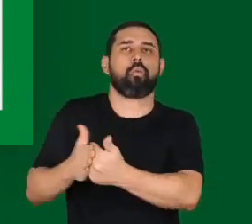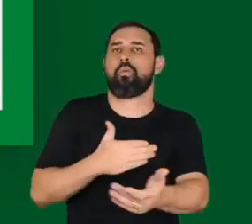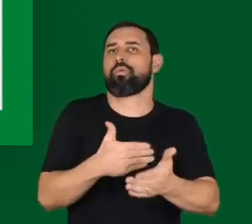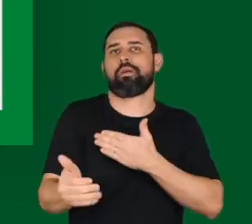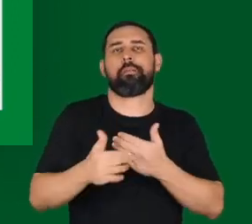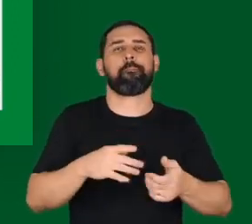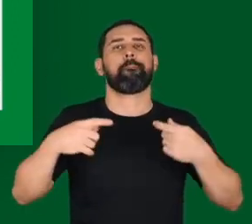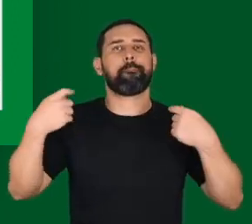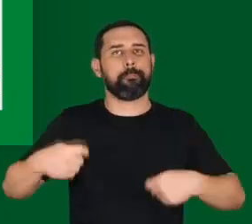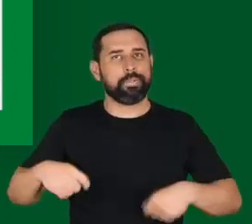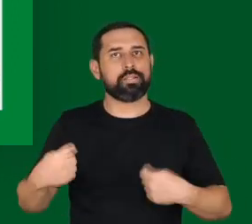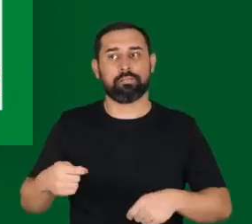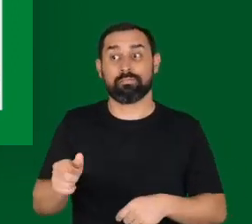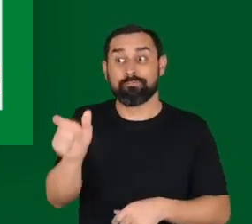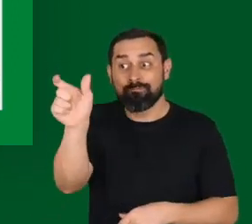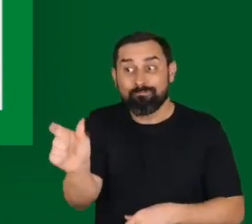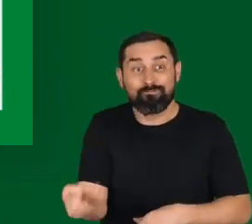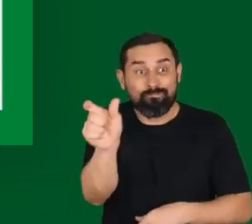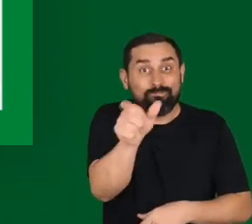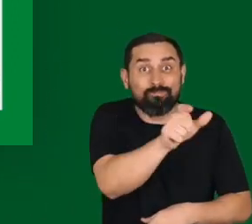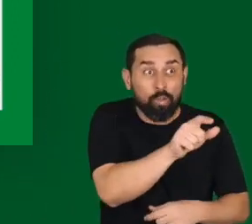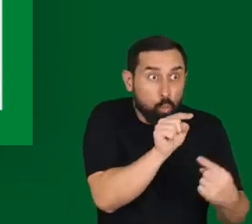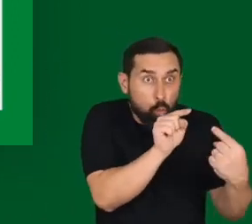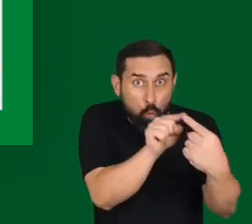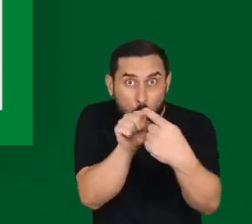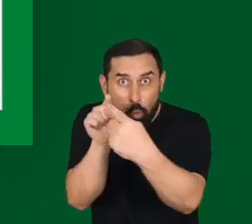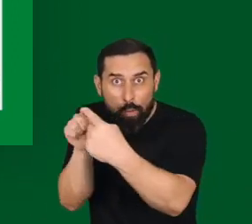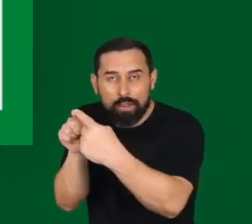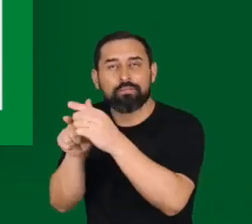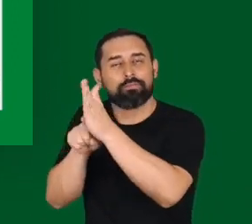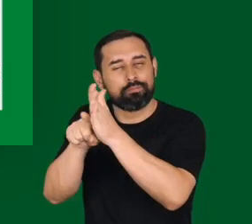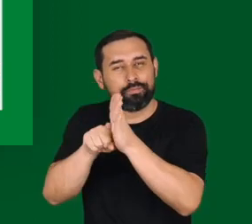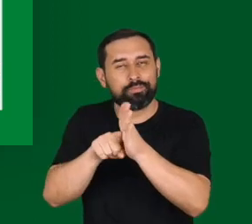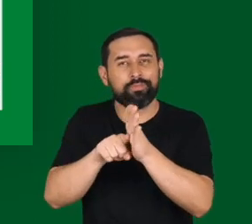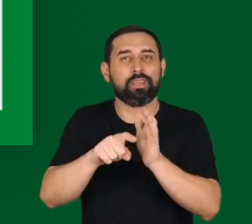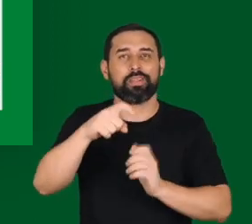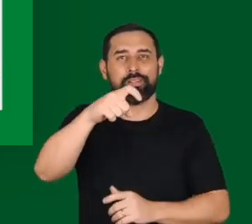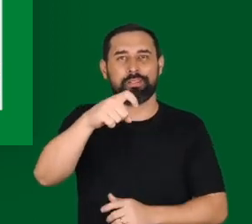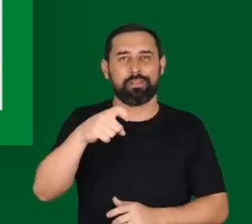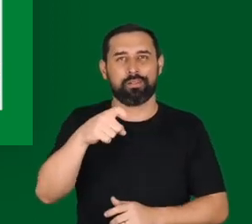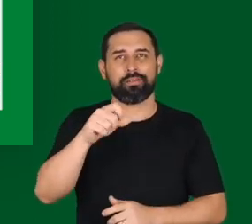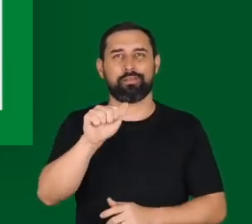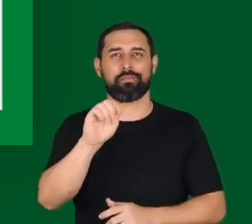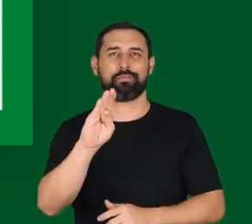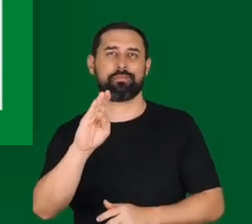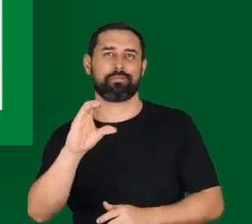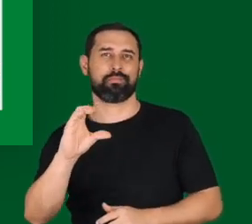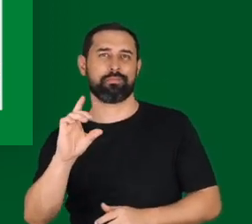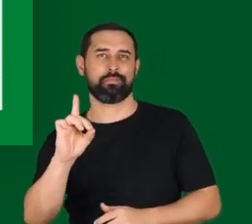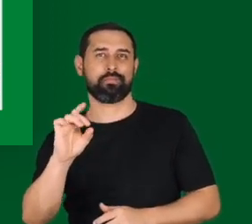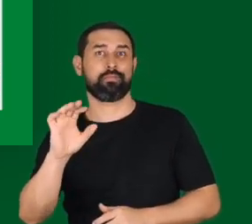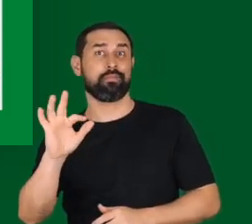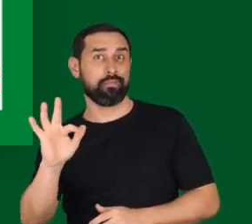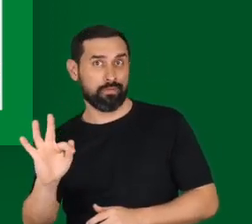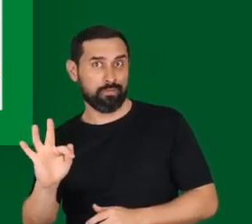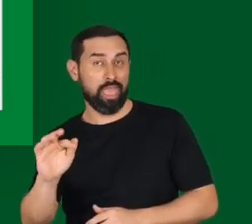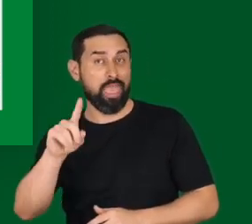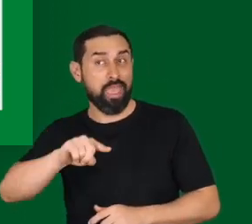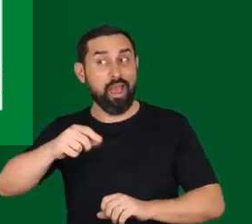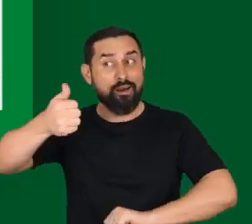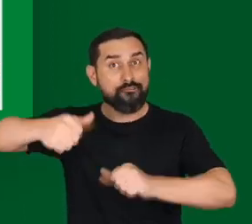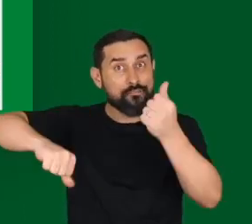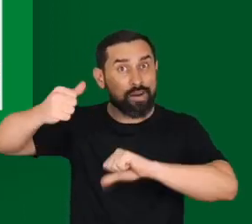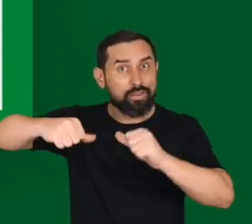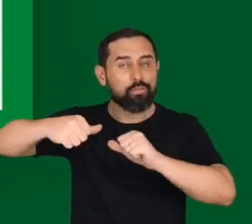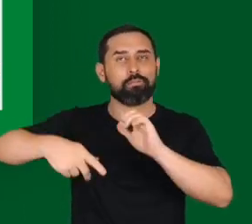para gestante, em todas as particularidades, se pensando e levando em consideração as particularidades de cada um. Tá? Então,